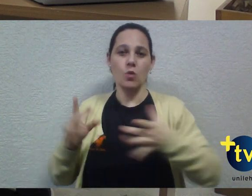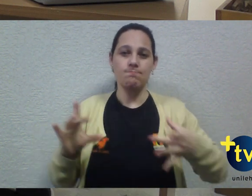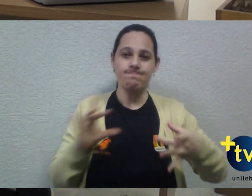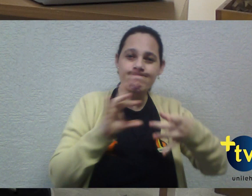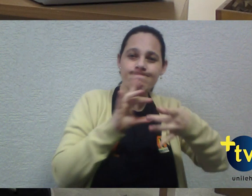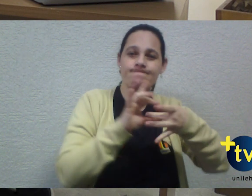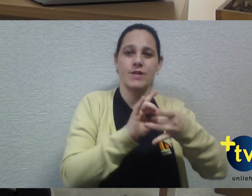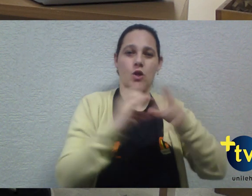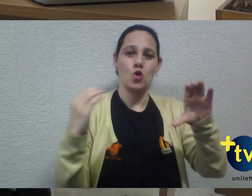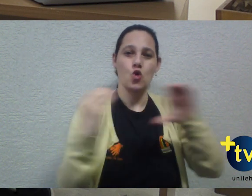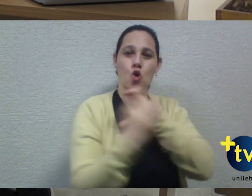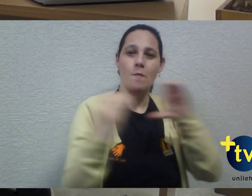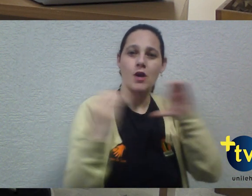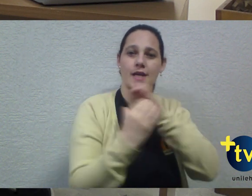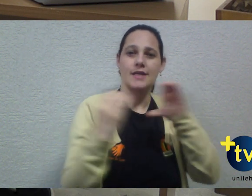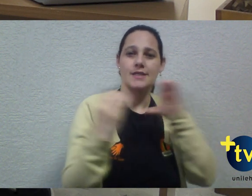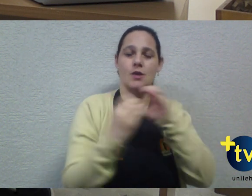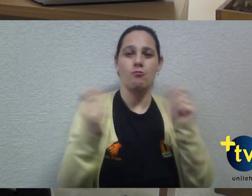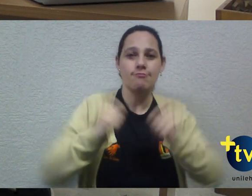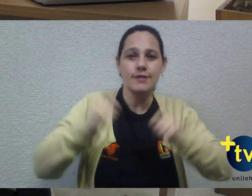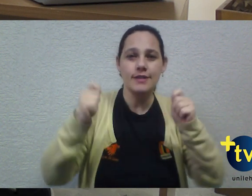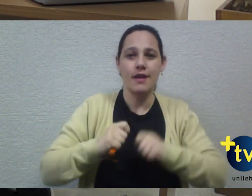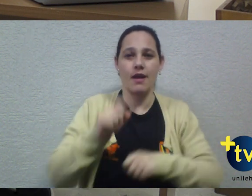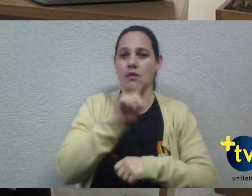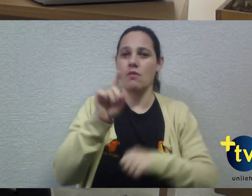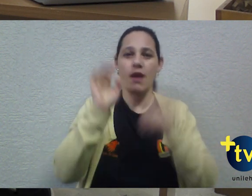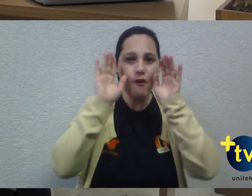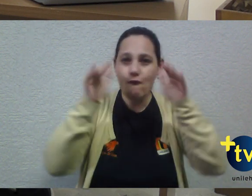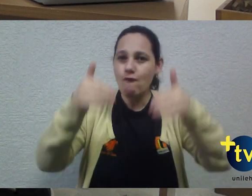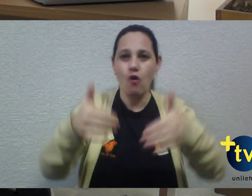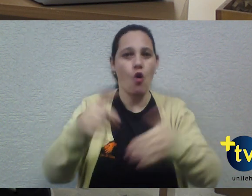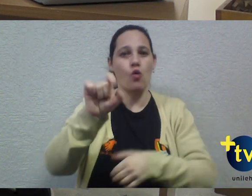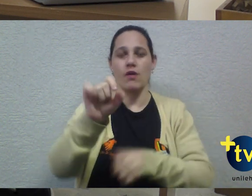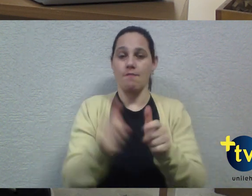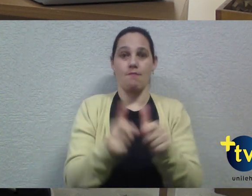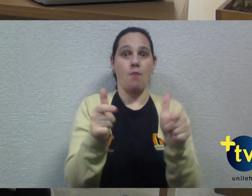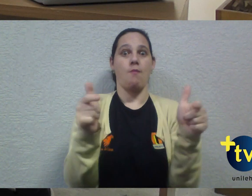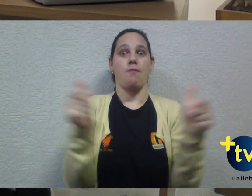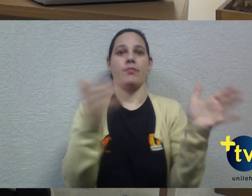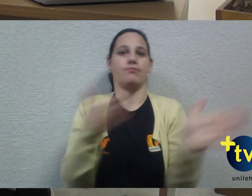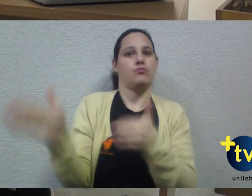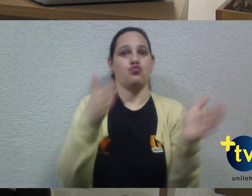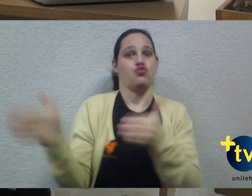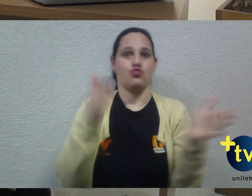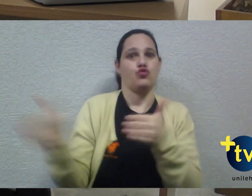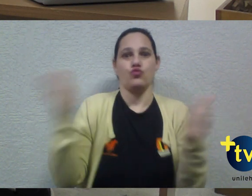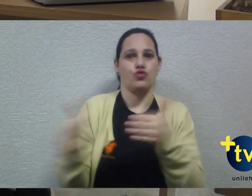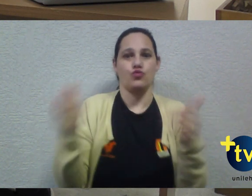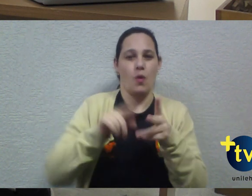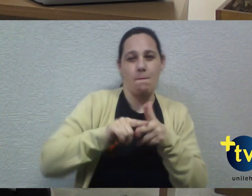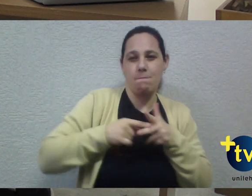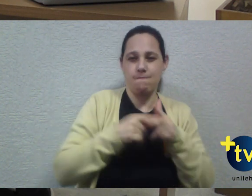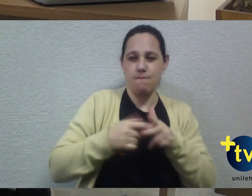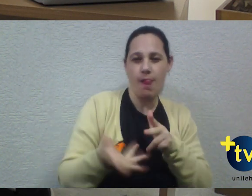da humanidade ao ponto que a comunicação não fica apenas focada no aumento da produtividade,